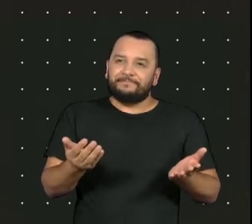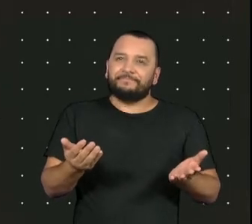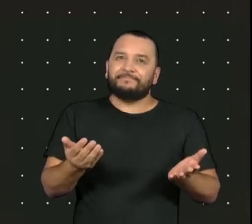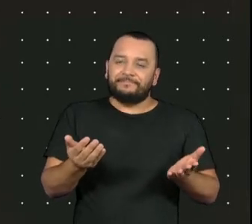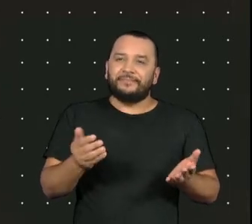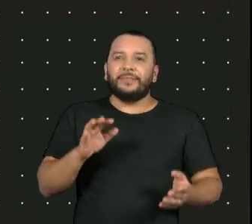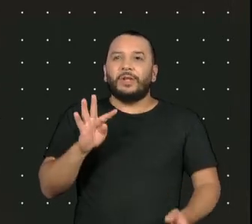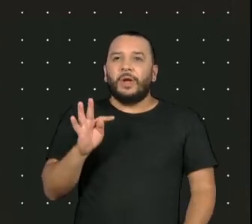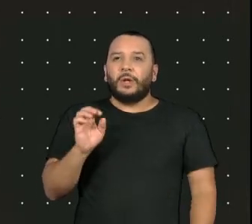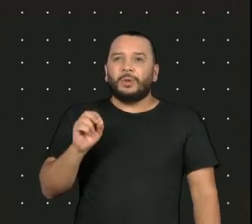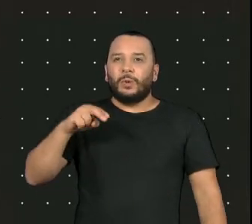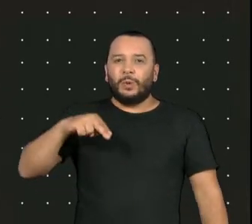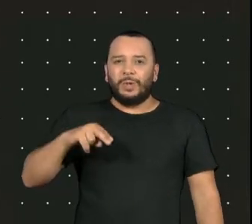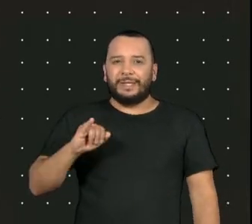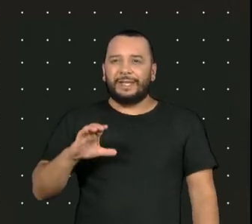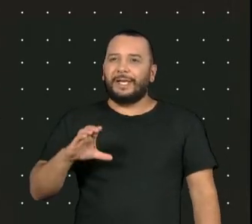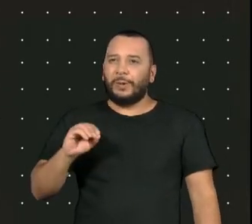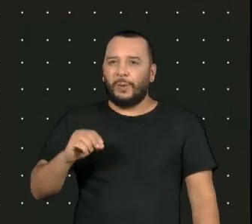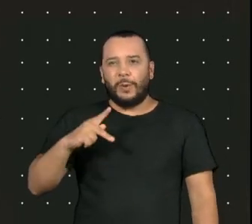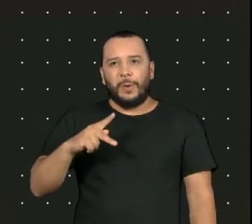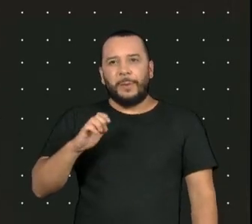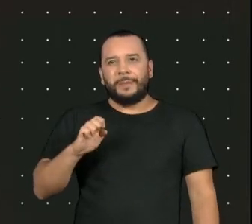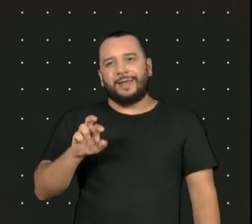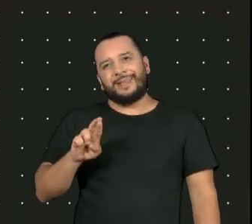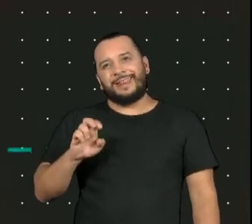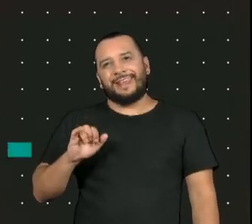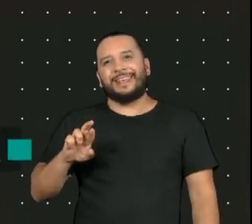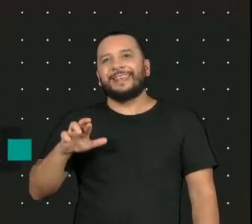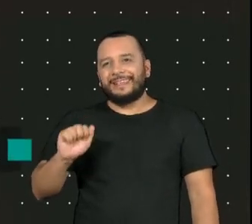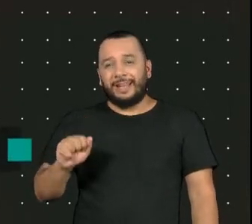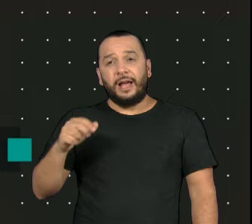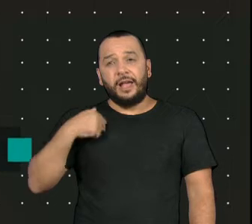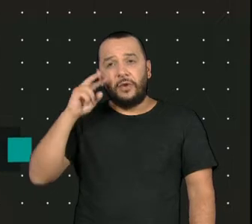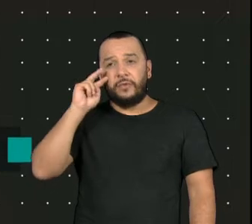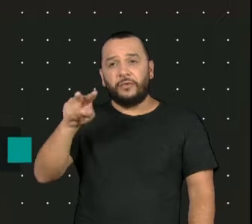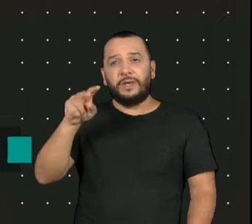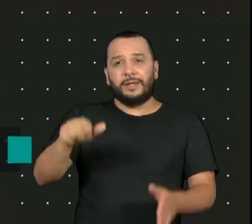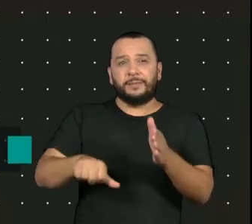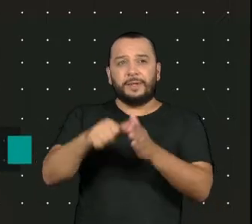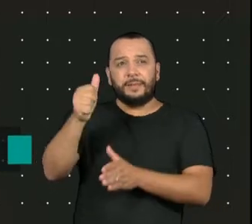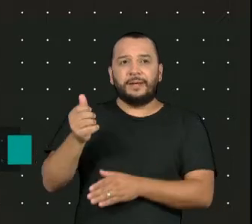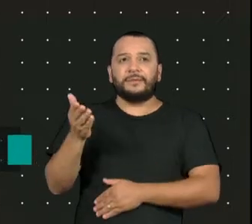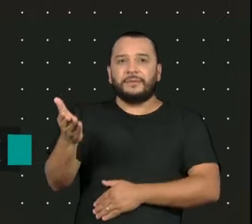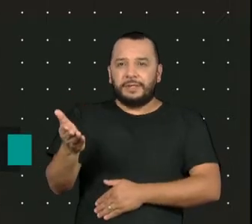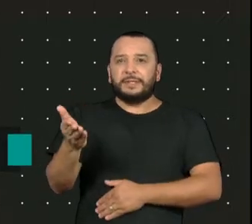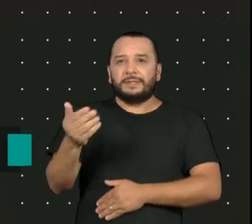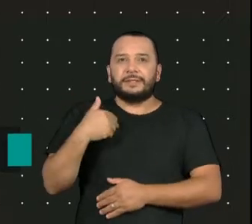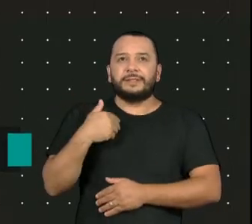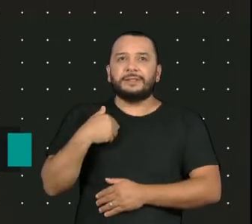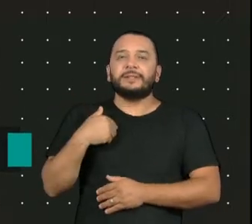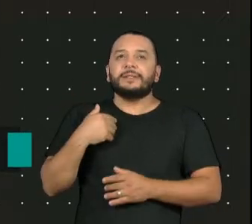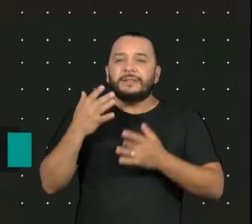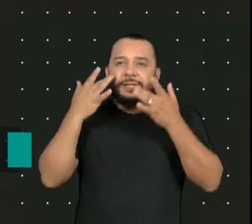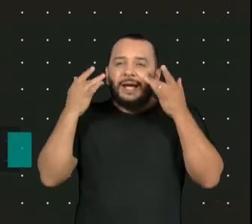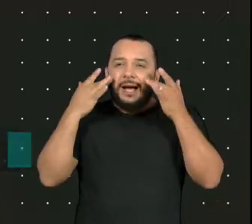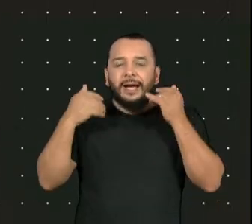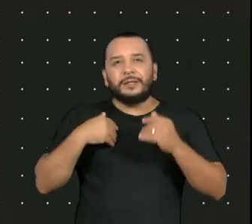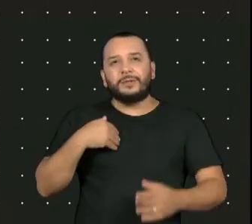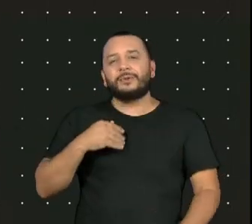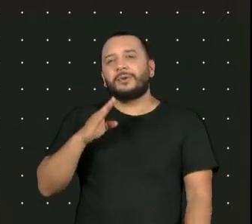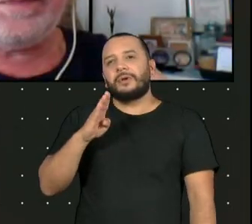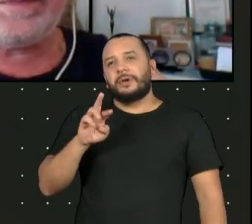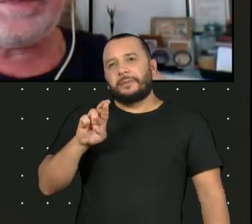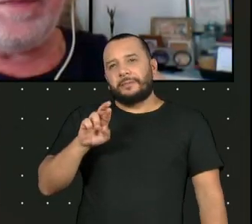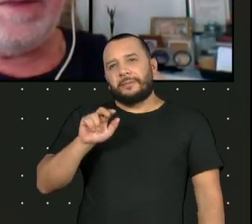Tonico Pereira. Eu vi a primeira vez no Teatro Brigitte Blair, em